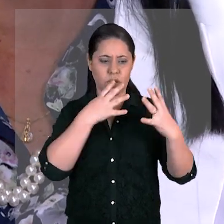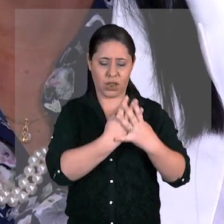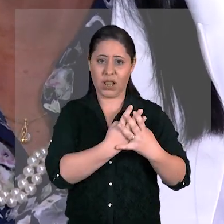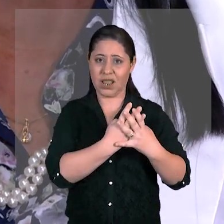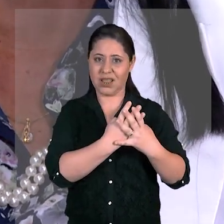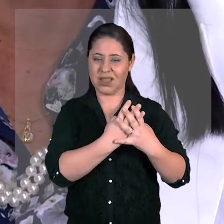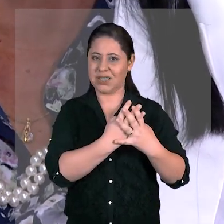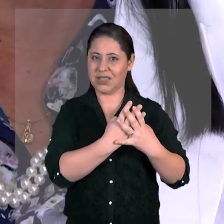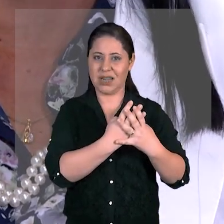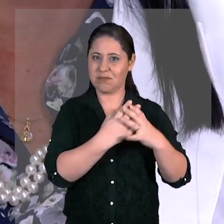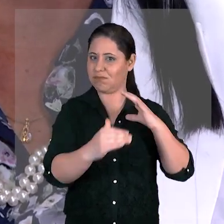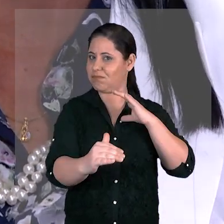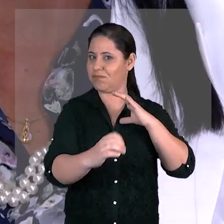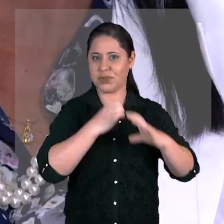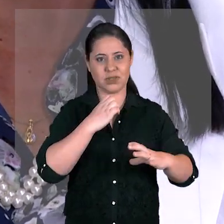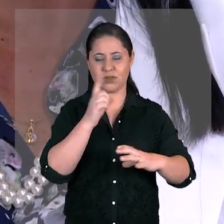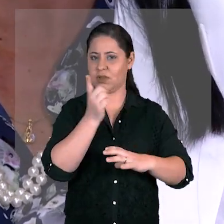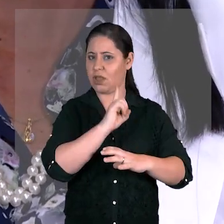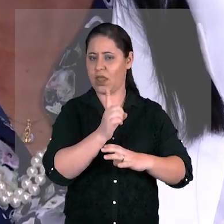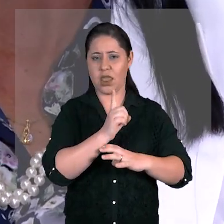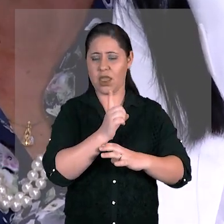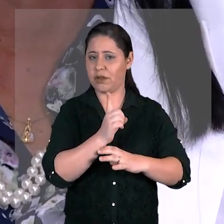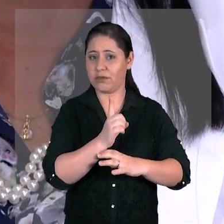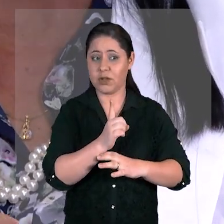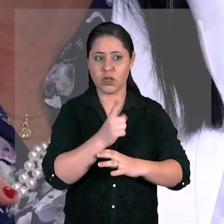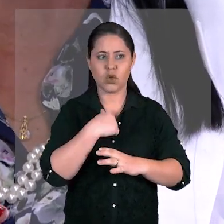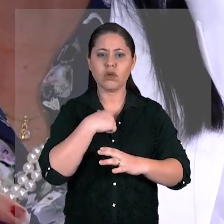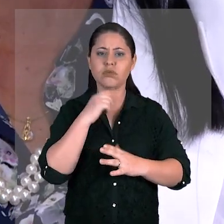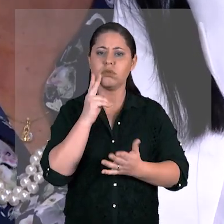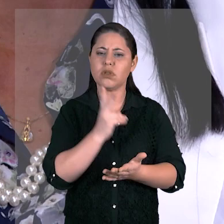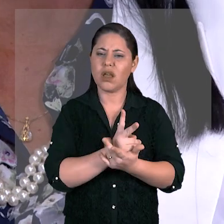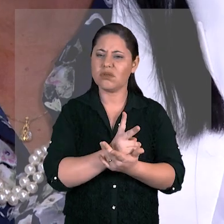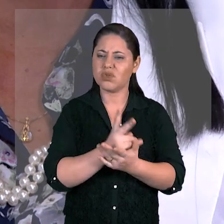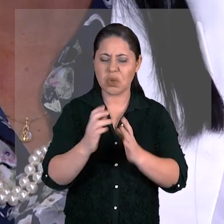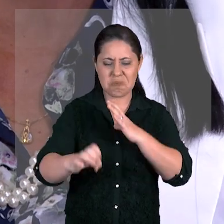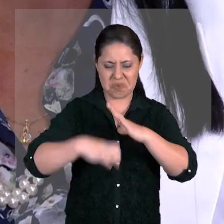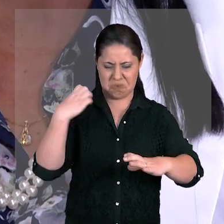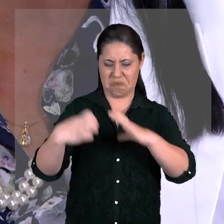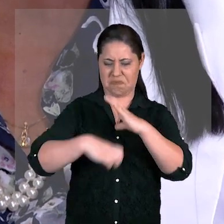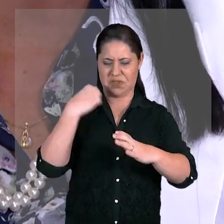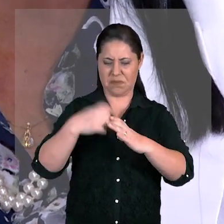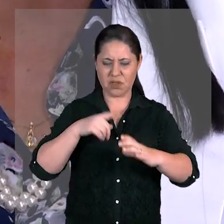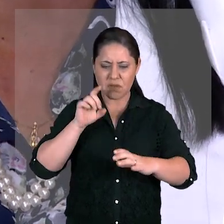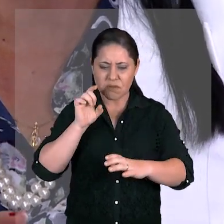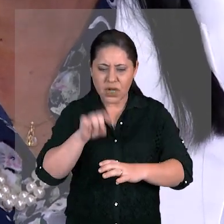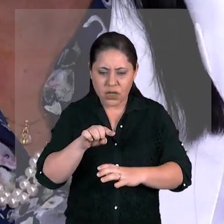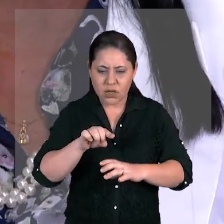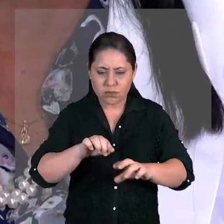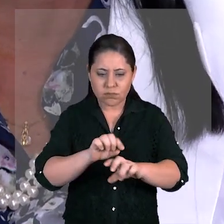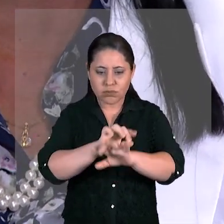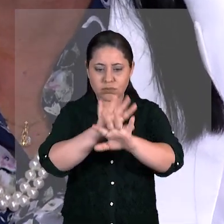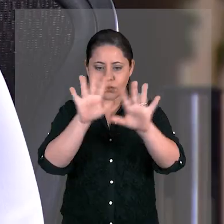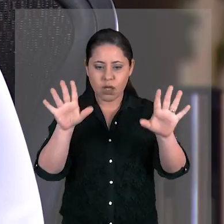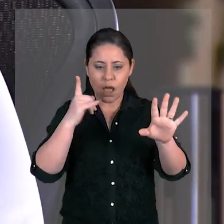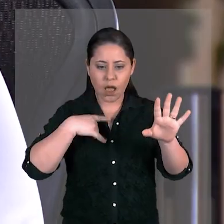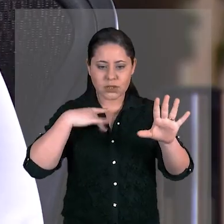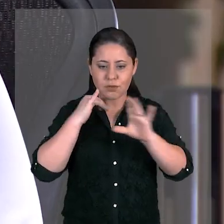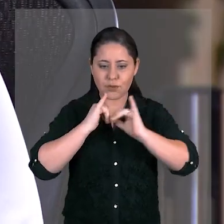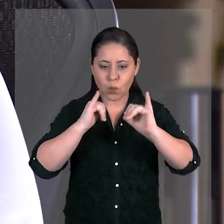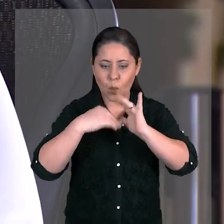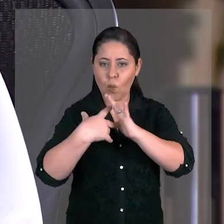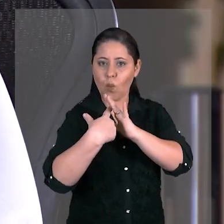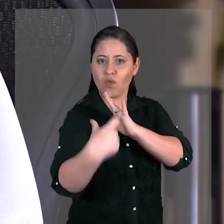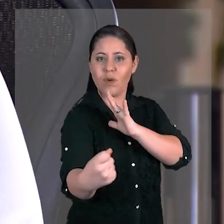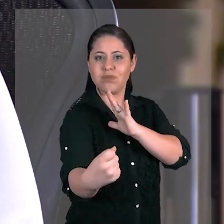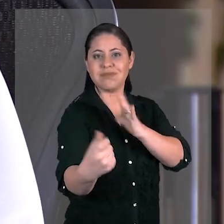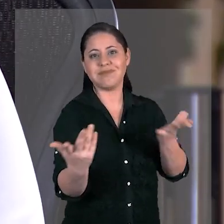Receita Federal não manda e-mail. Já cansei de receber e-mails que, se você clicar ali, você vai estar dando todas as informações. Esse é o phishing